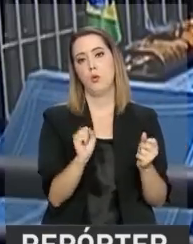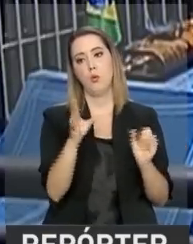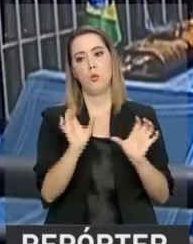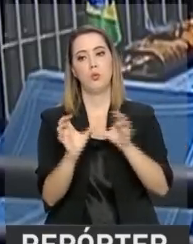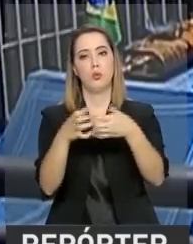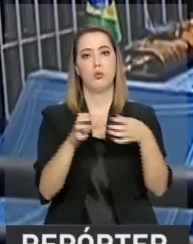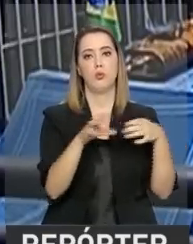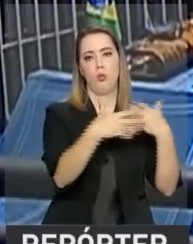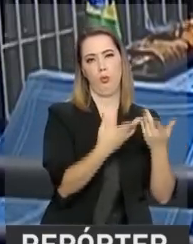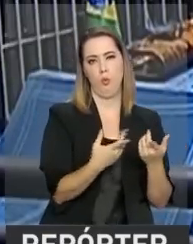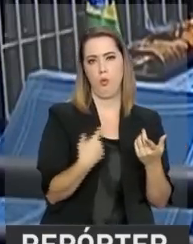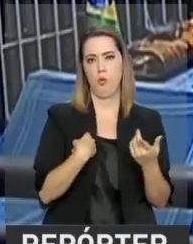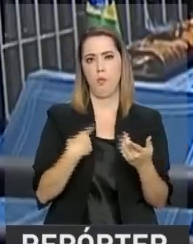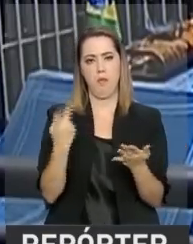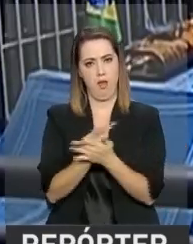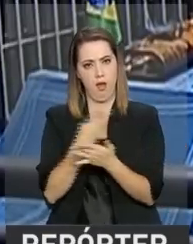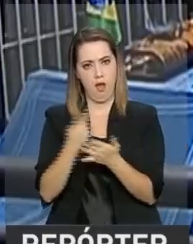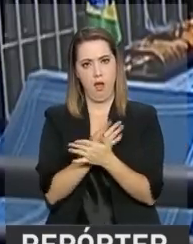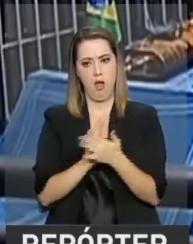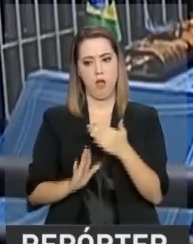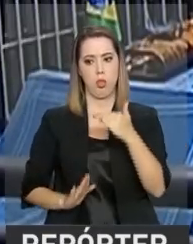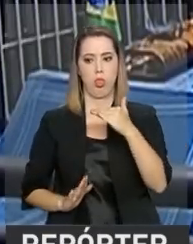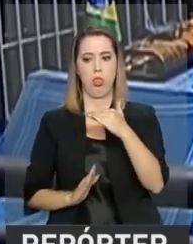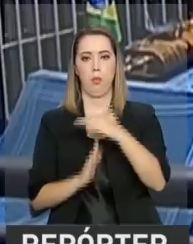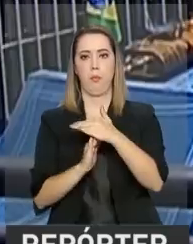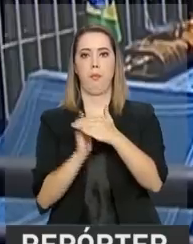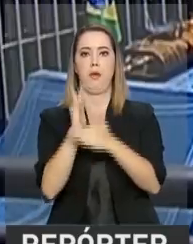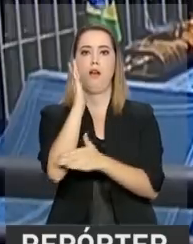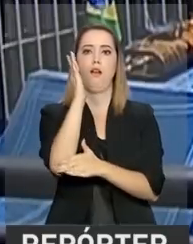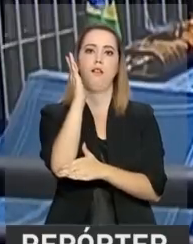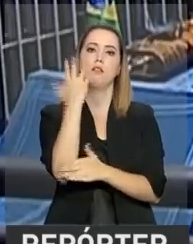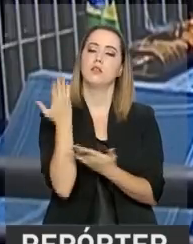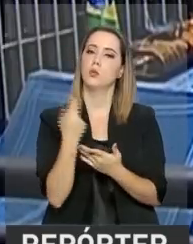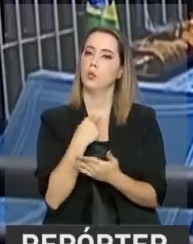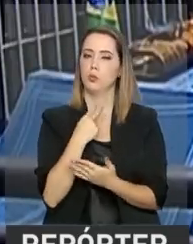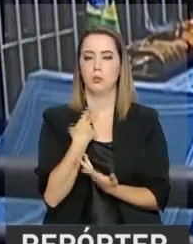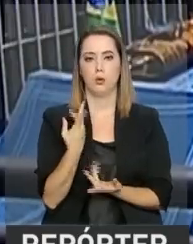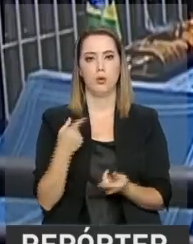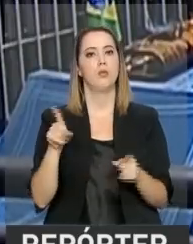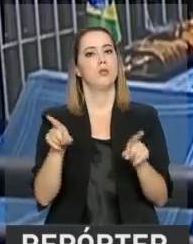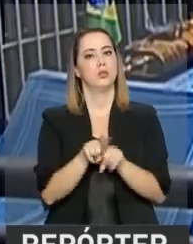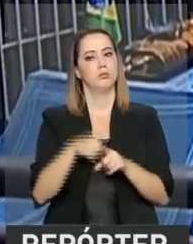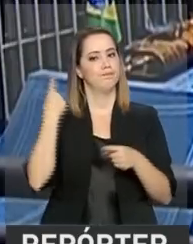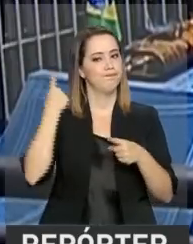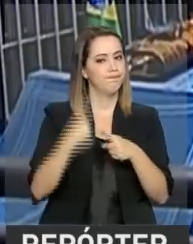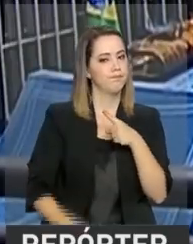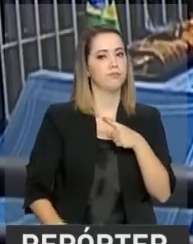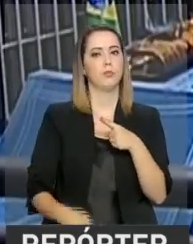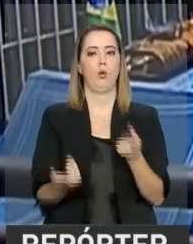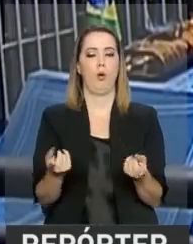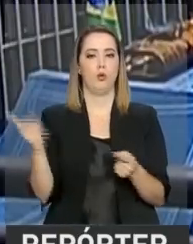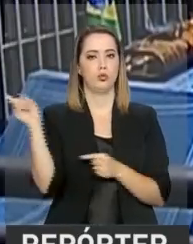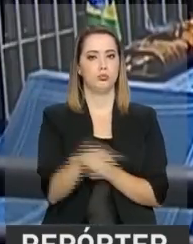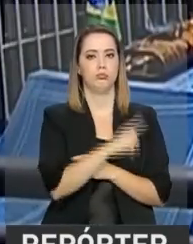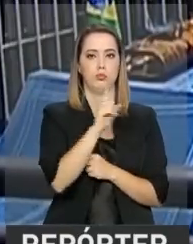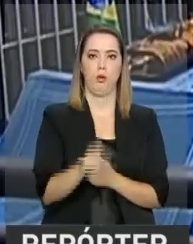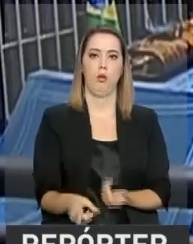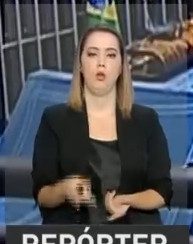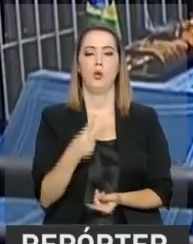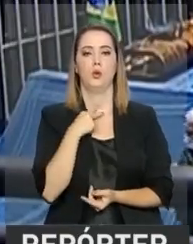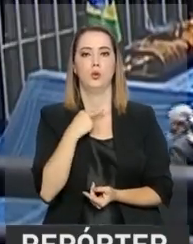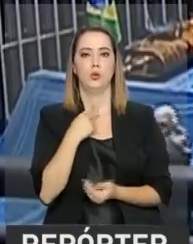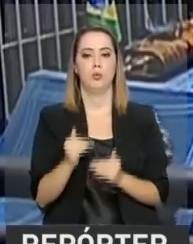poderes descumpra o teto num ano, no ano seguinte, este poder vai sofrer restrições, como, por exemplo, não